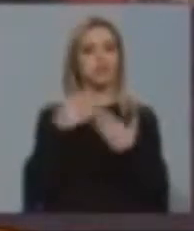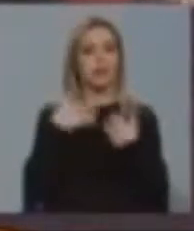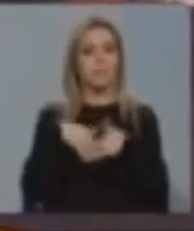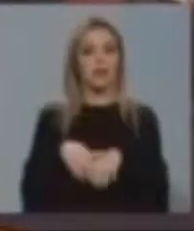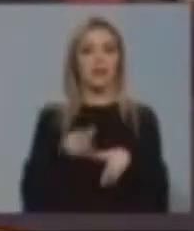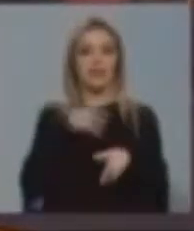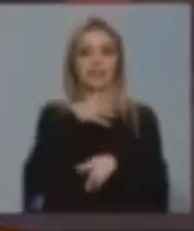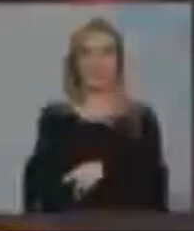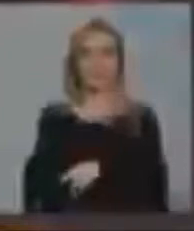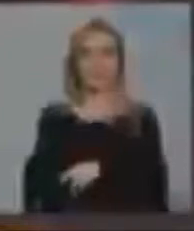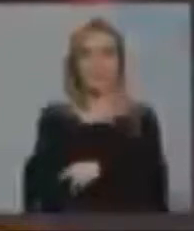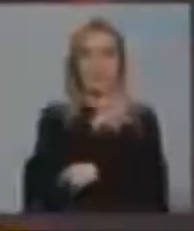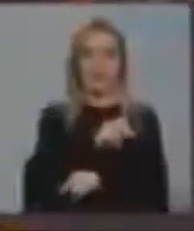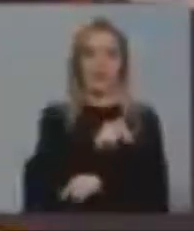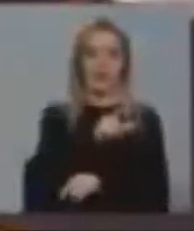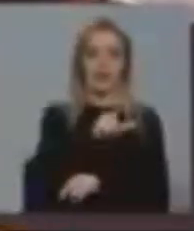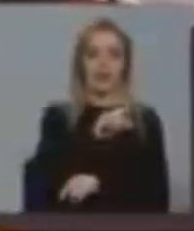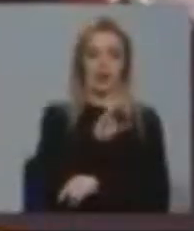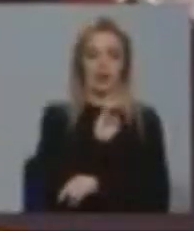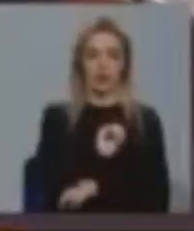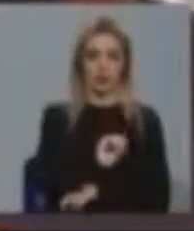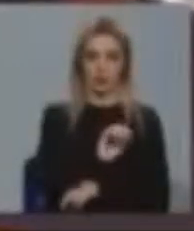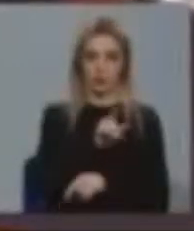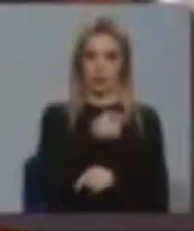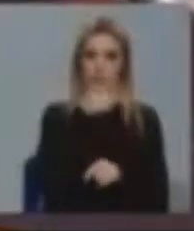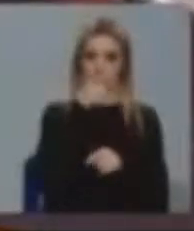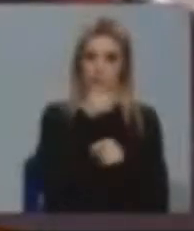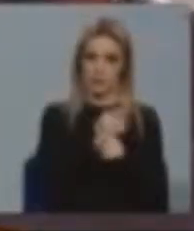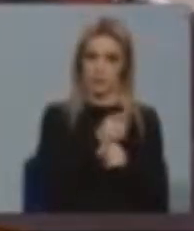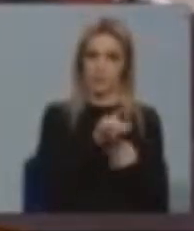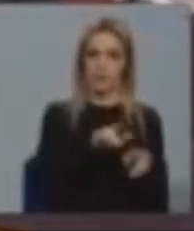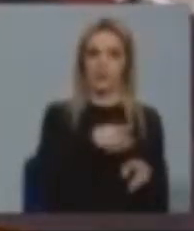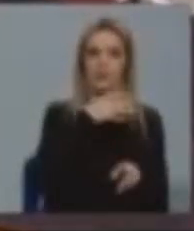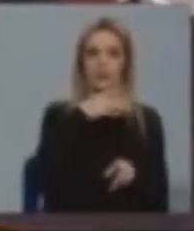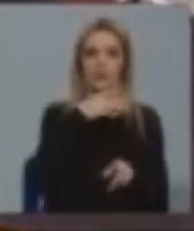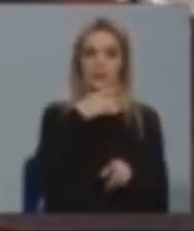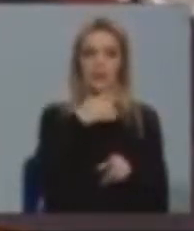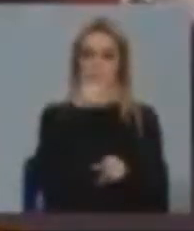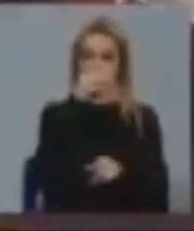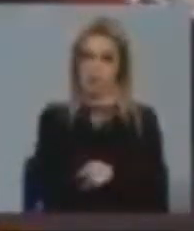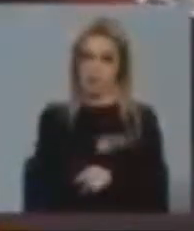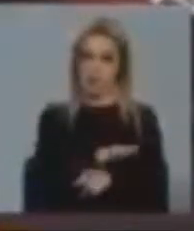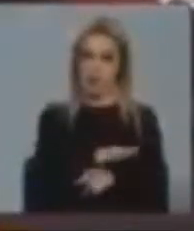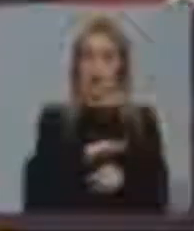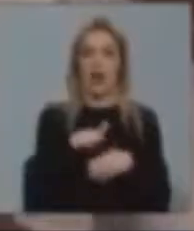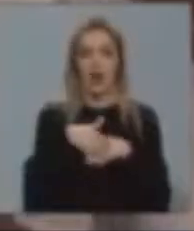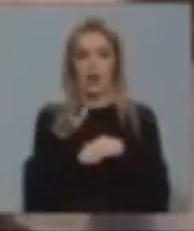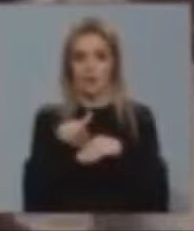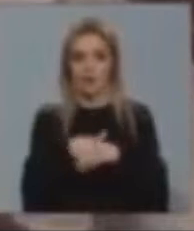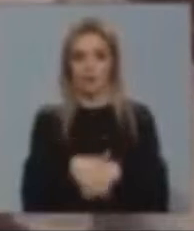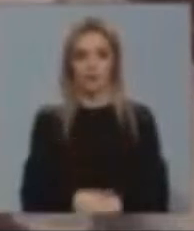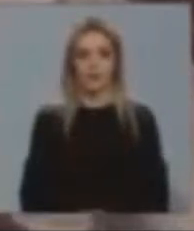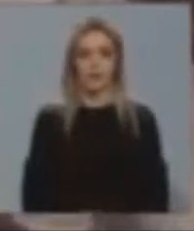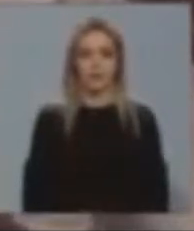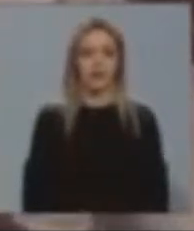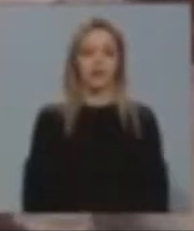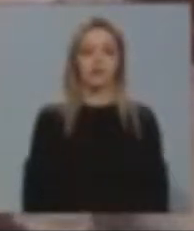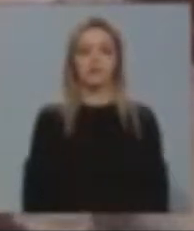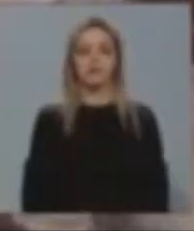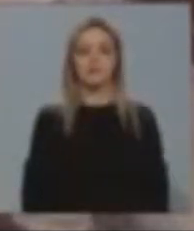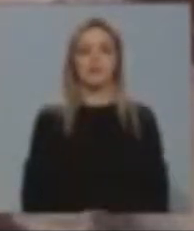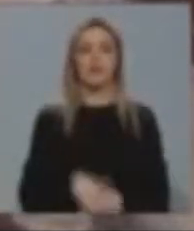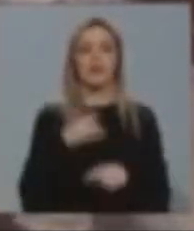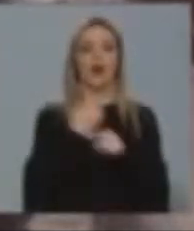que Carlos Pereira realizou aqui, disse que o inimigo está no exterior. O que se está a passar